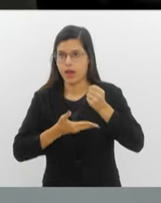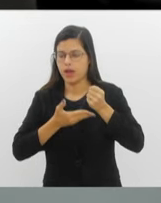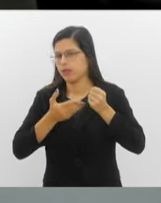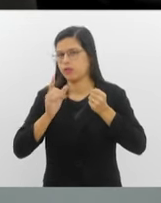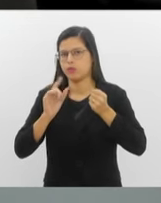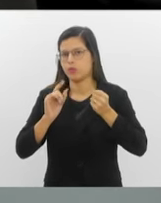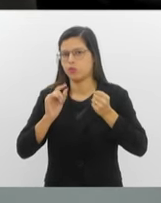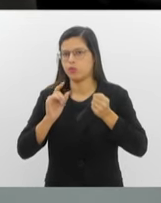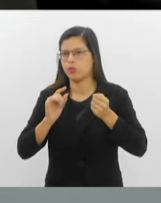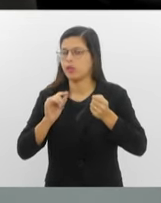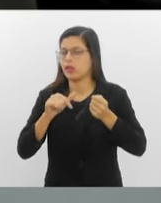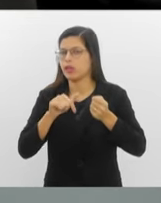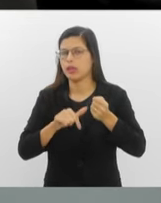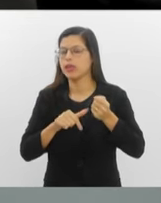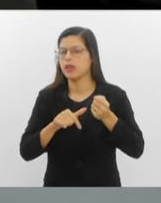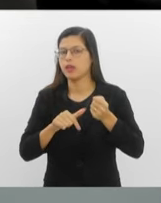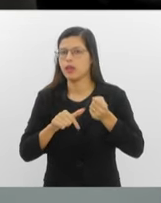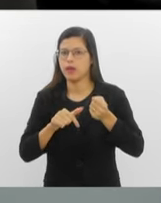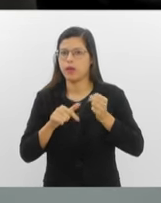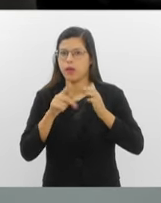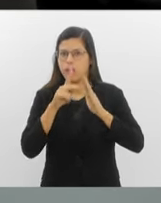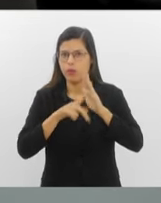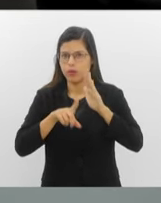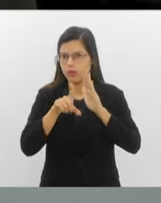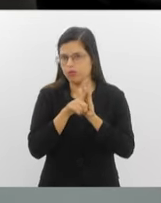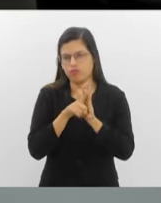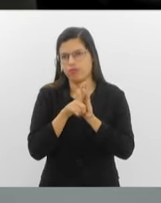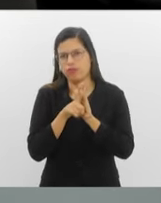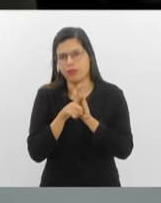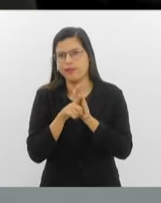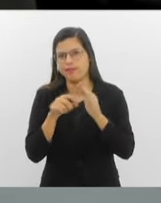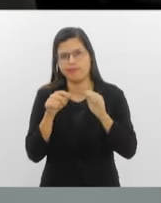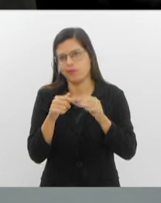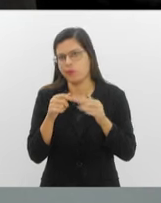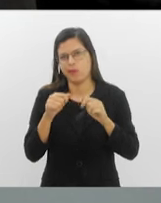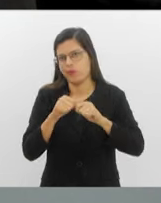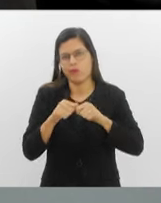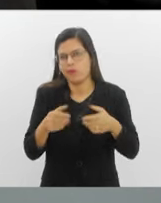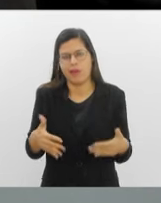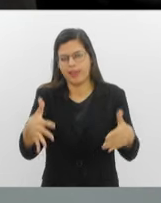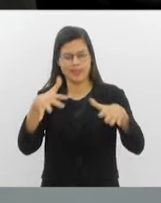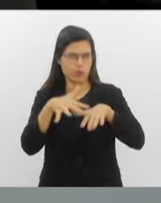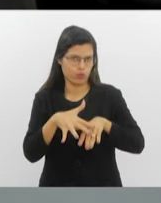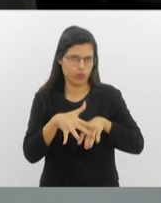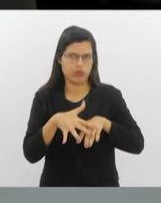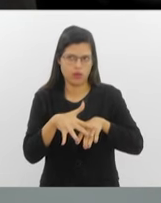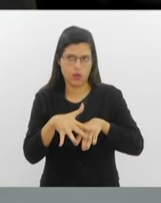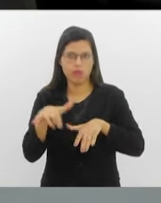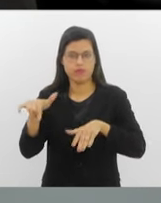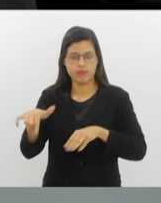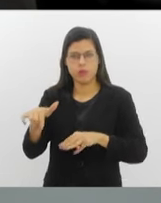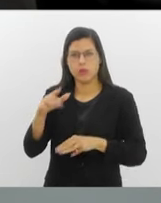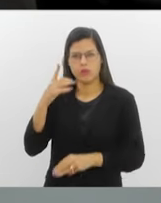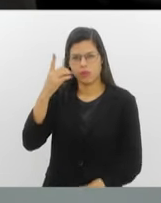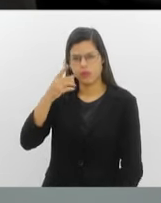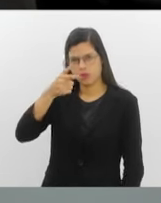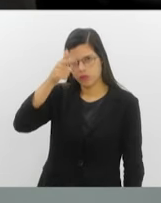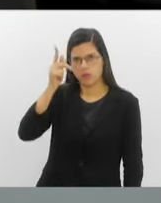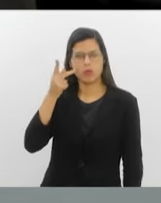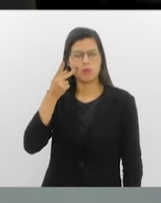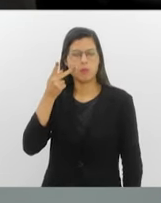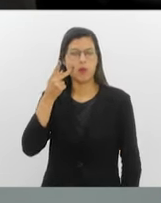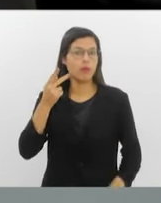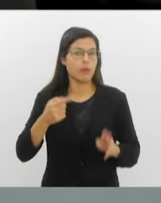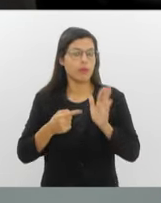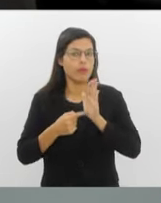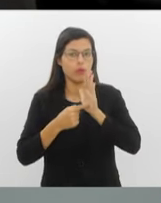recorte que ele faz de não inclusão. Acho que esse debate agora suscitado aqui pelo deputado Luiz Paulo mostra bem